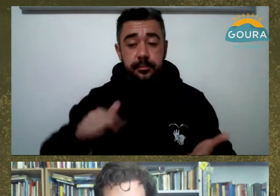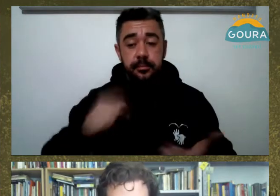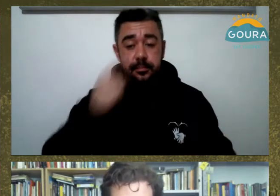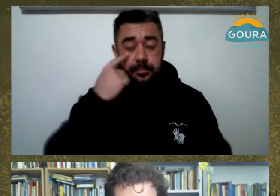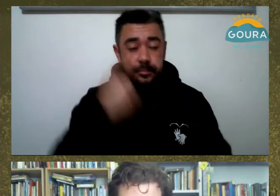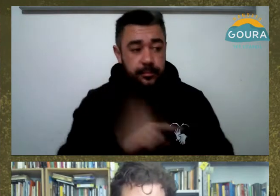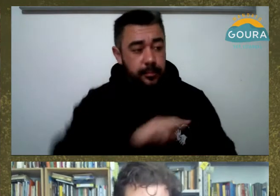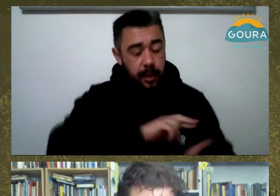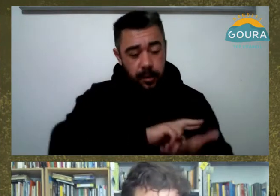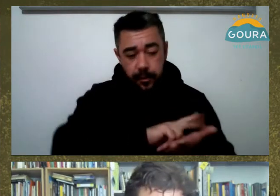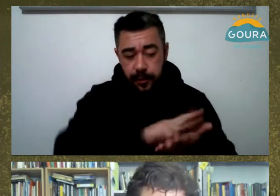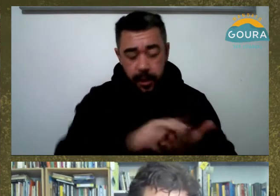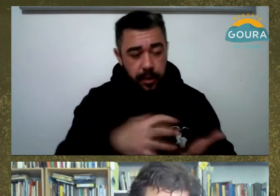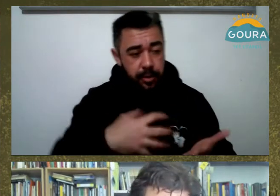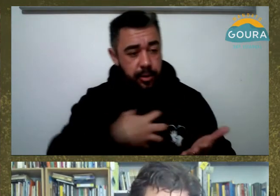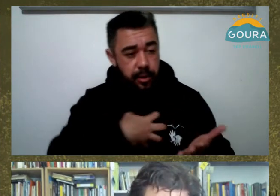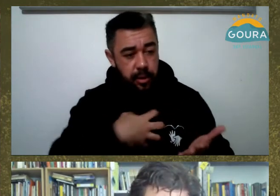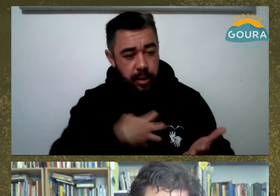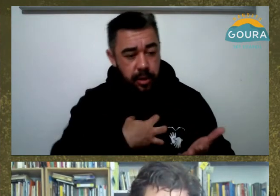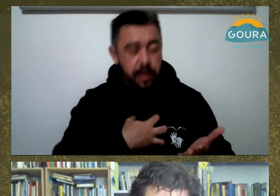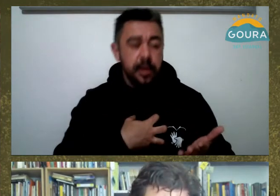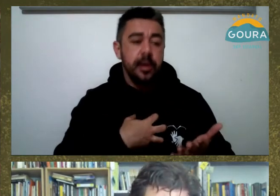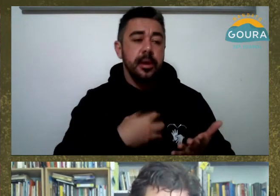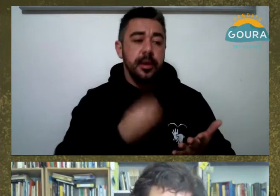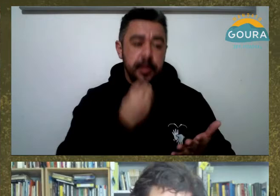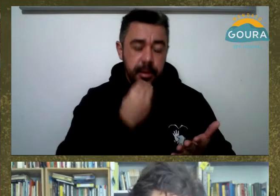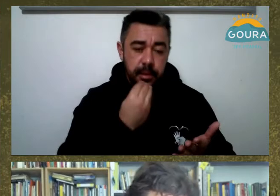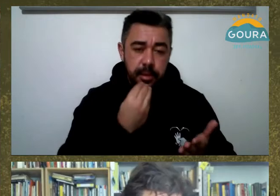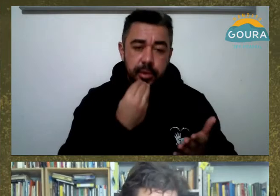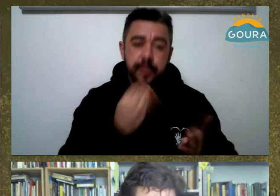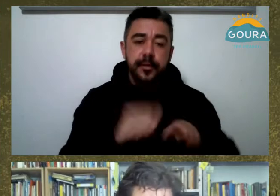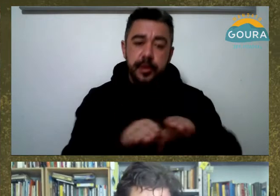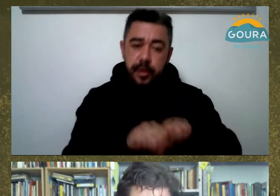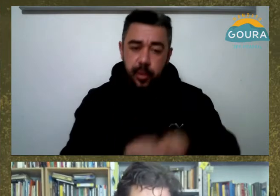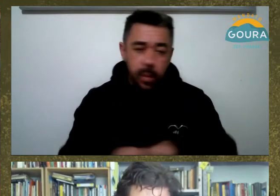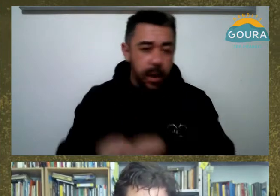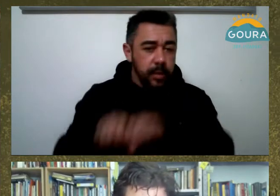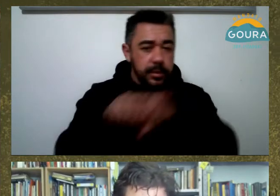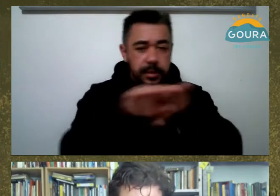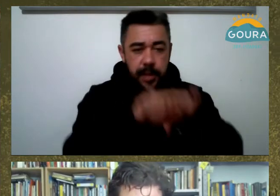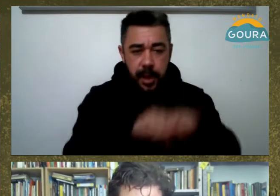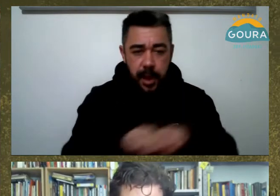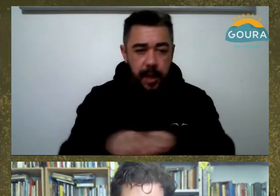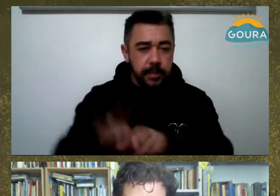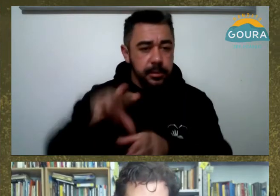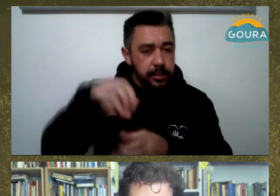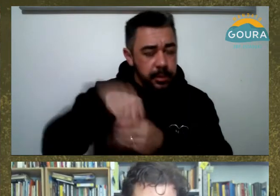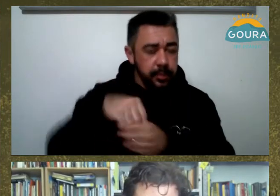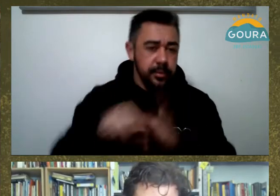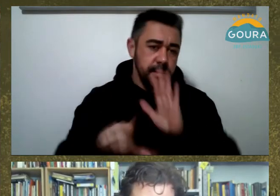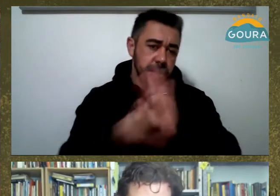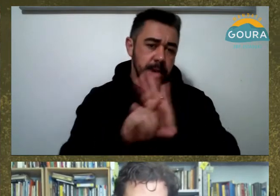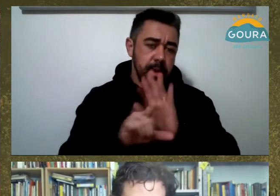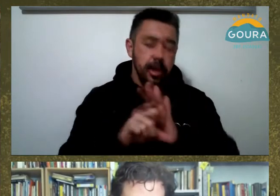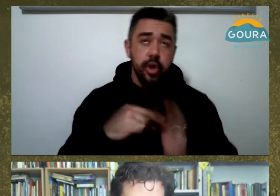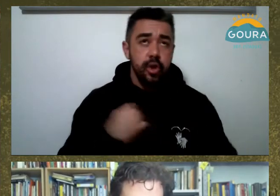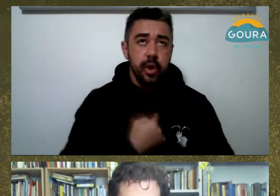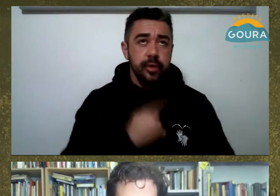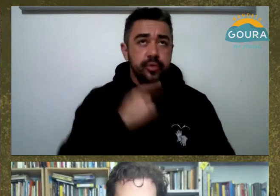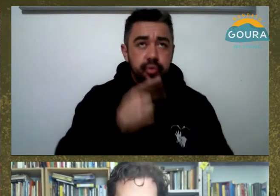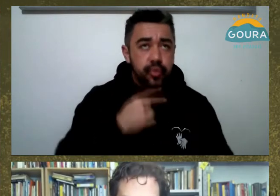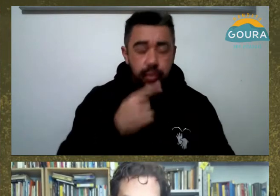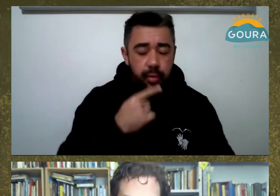vieses na igualdade perante a lei. Não tenhamos dúvidas de que em determinados países, em